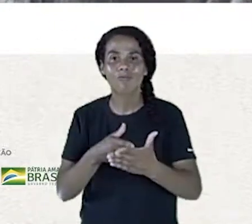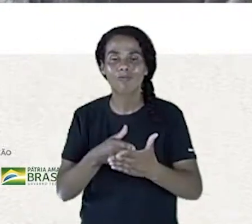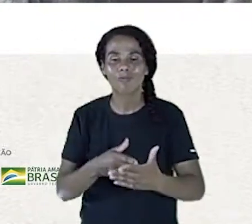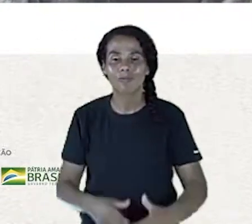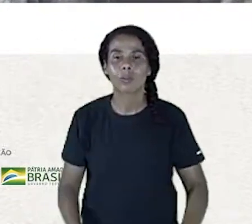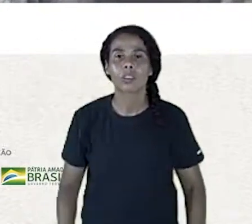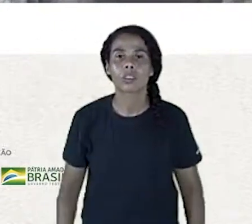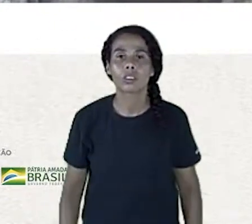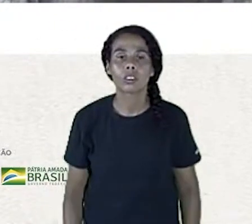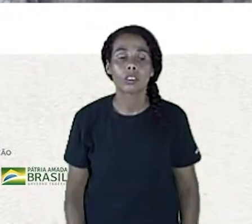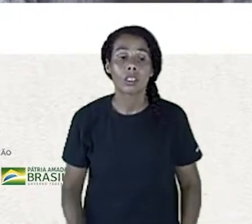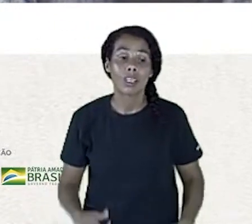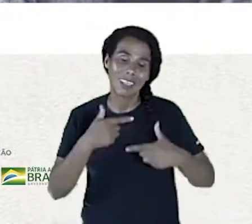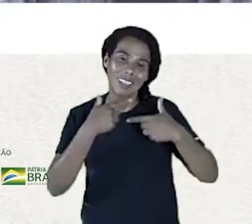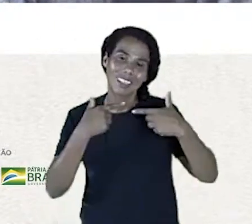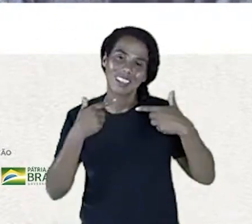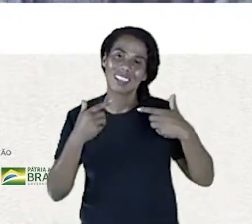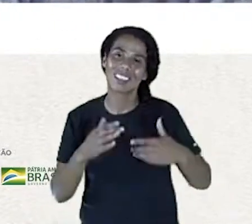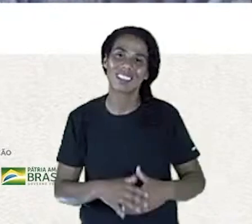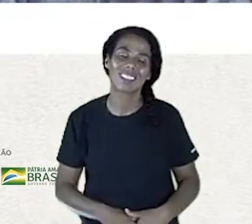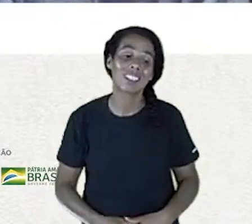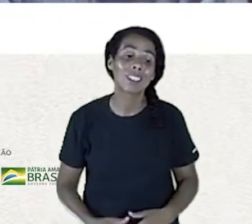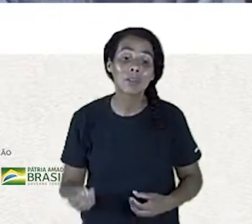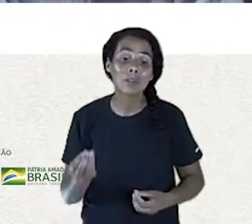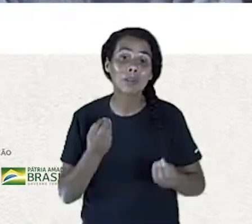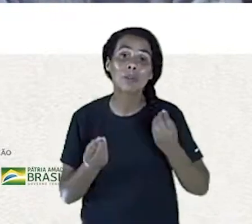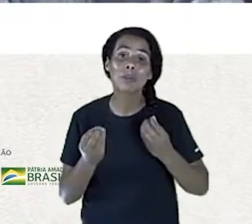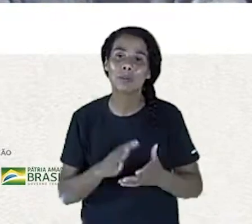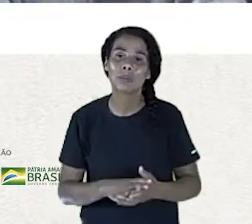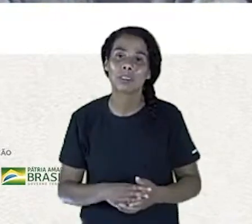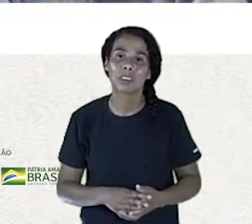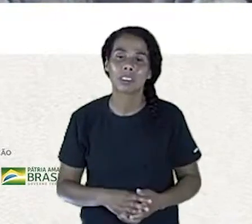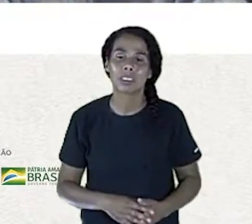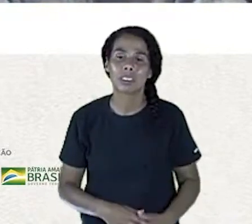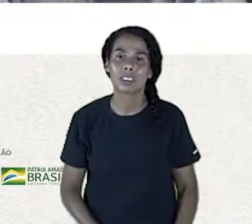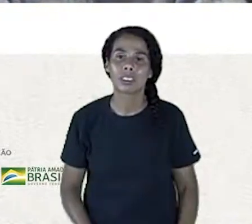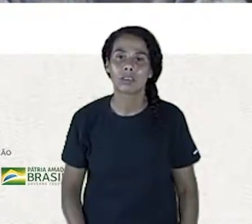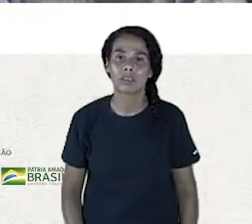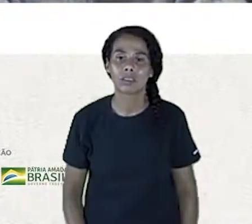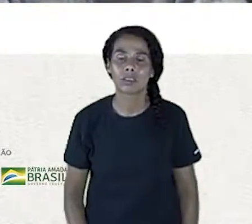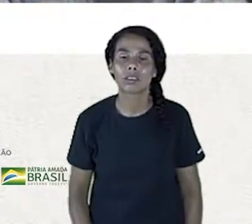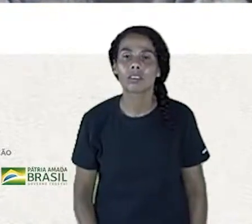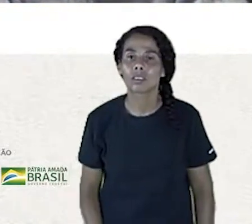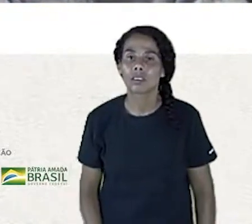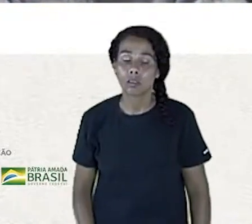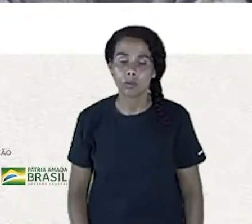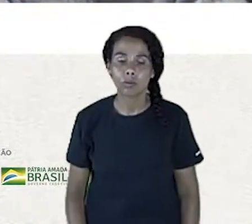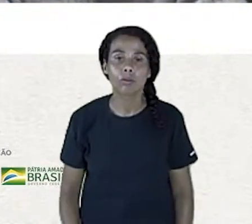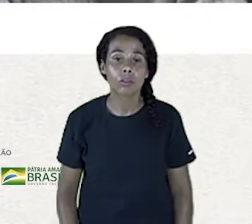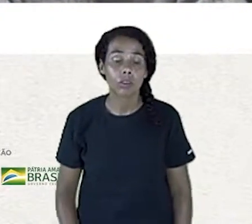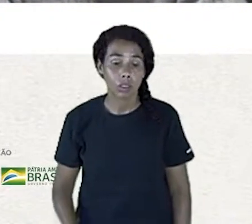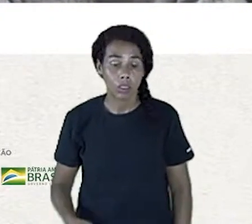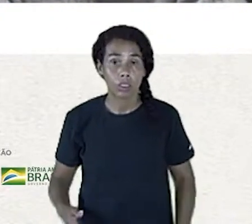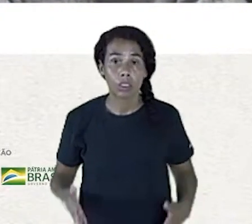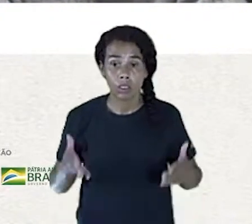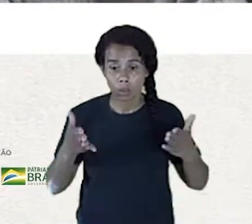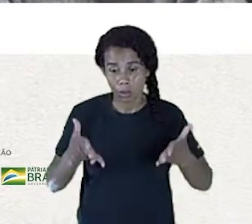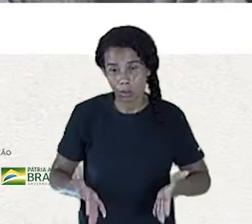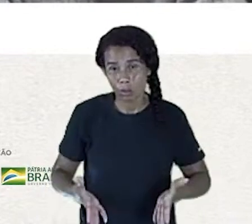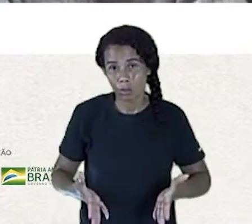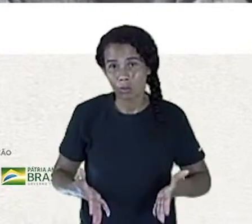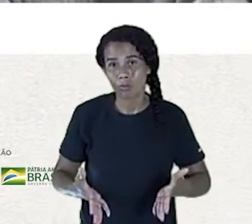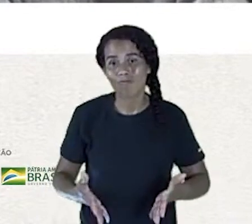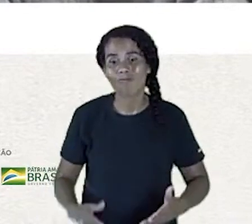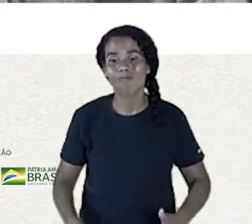obscurantizado, como estamos vivendo agora, quer dizer, na verdade esse agora é uma ilusão.